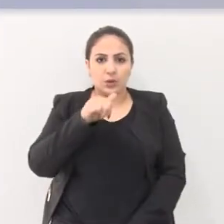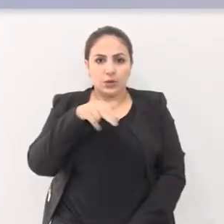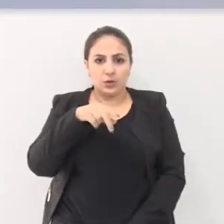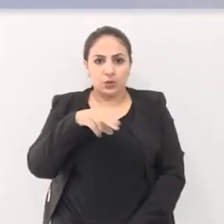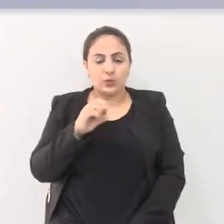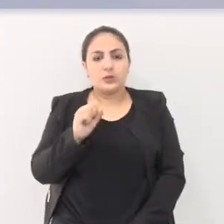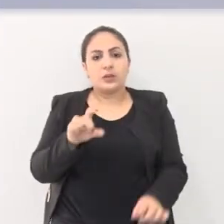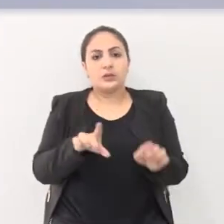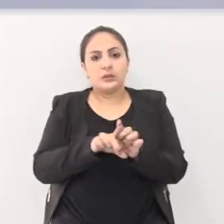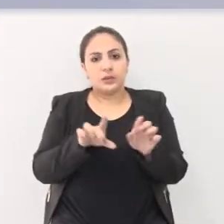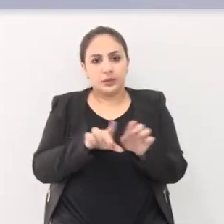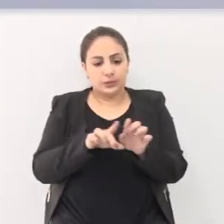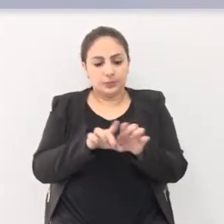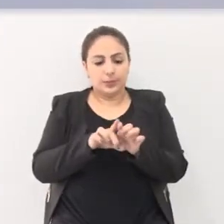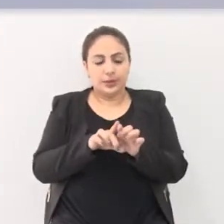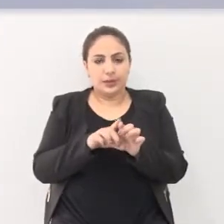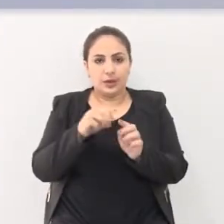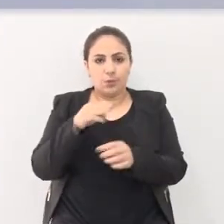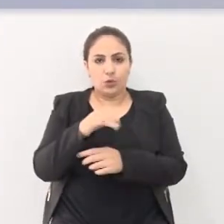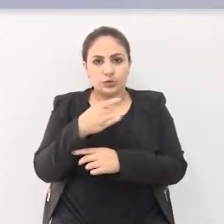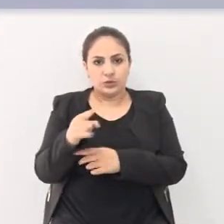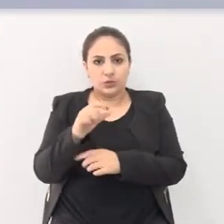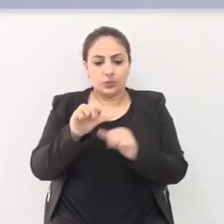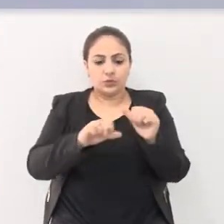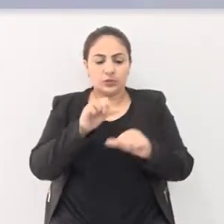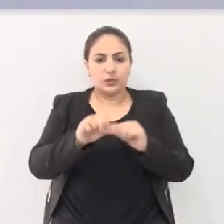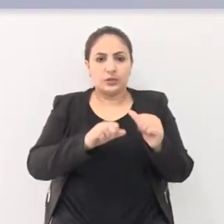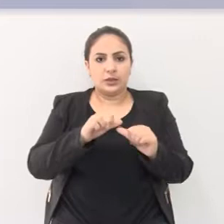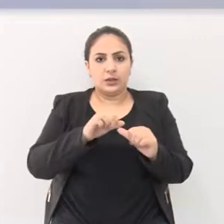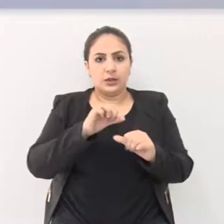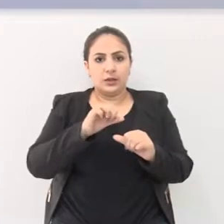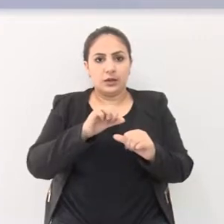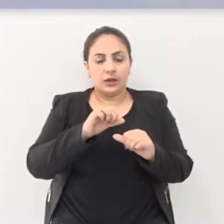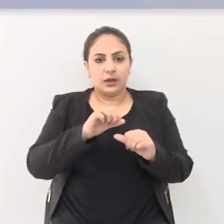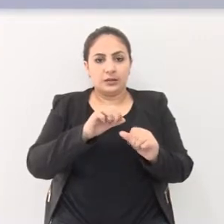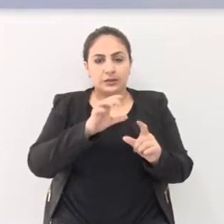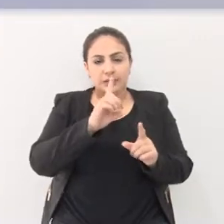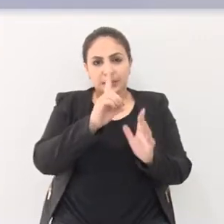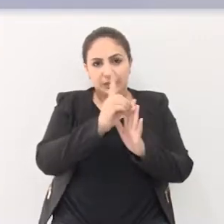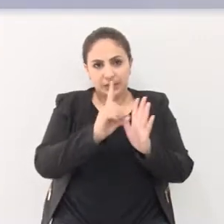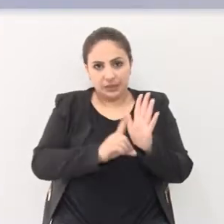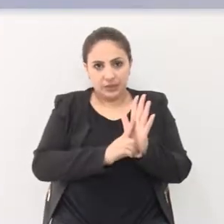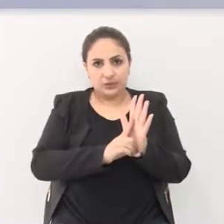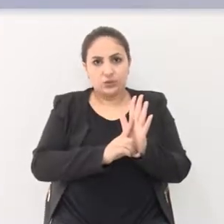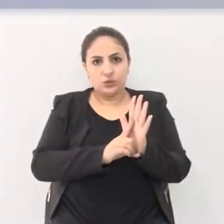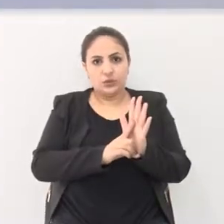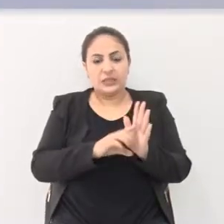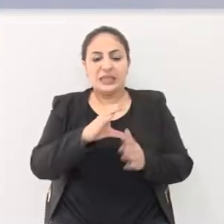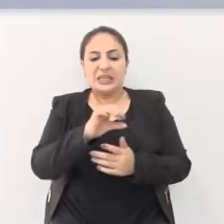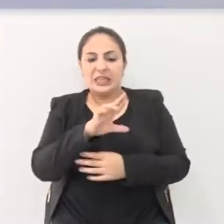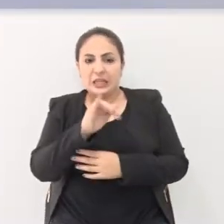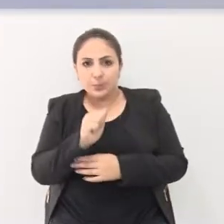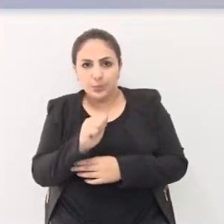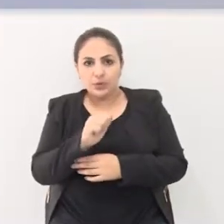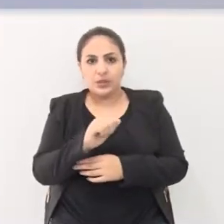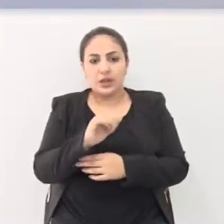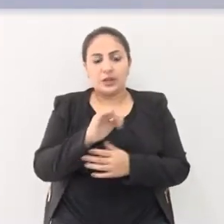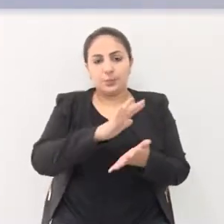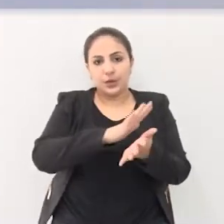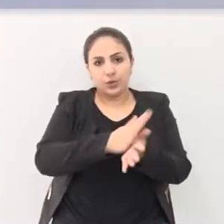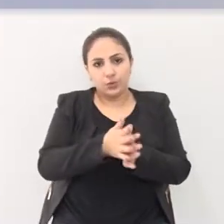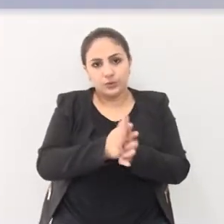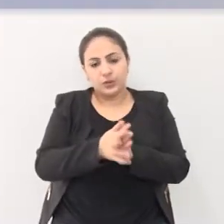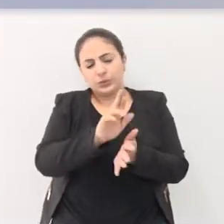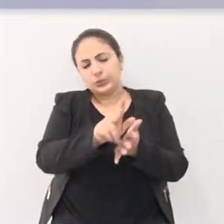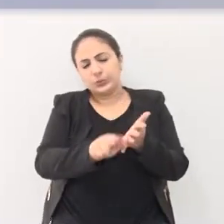vereador Alex Necker, que apoia a alteração do decreto sobre o sistema de criminalização da intolerância, ódio,